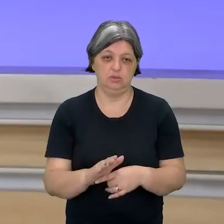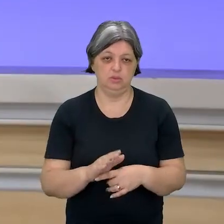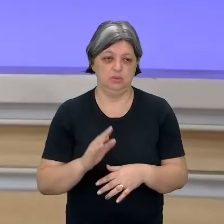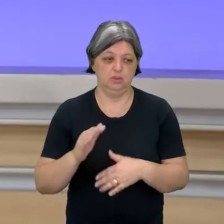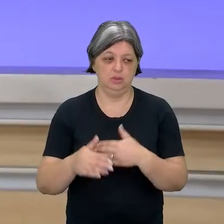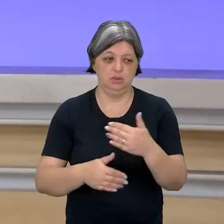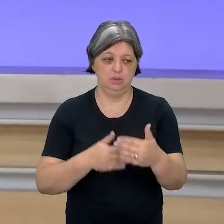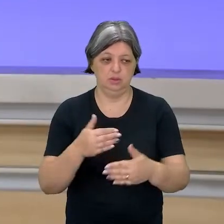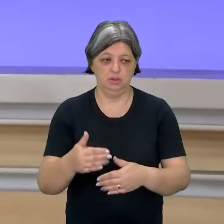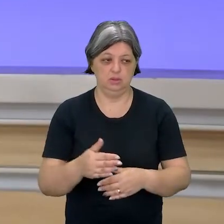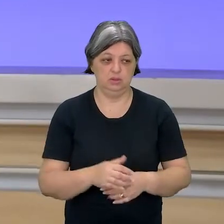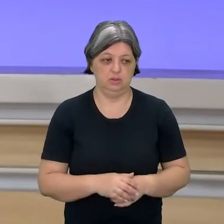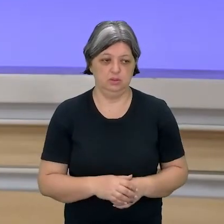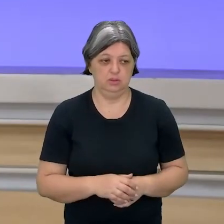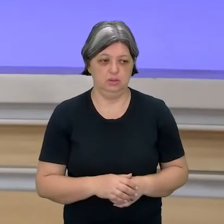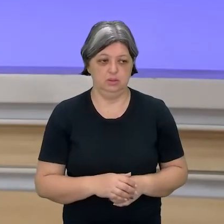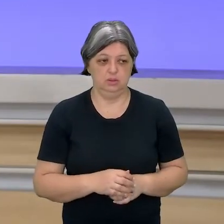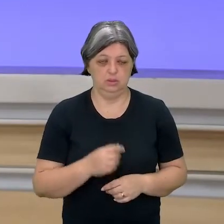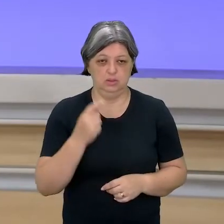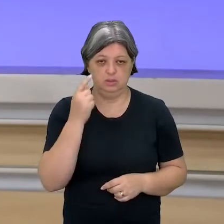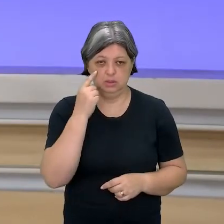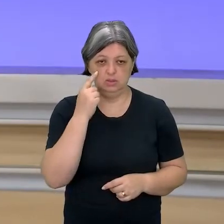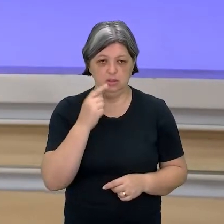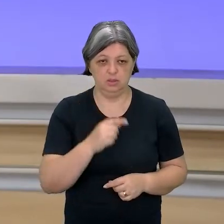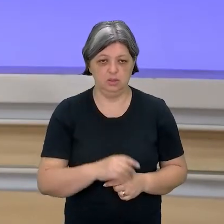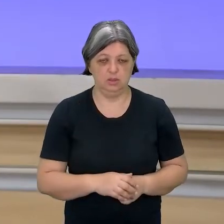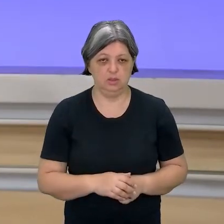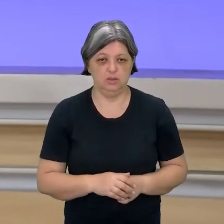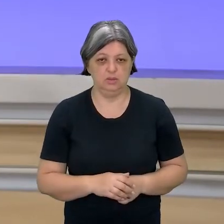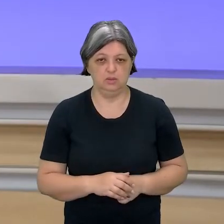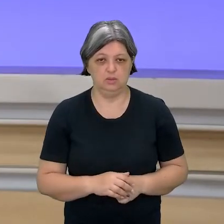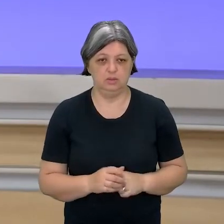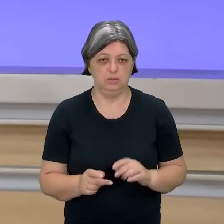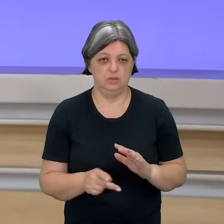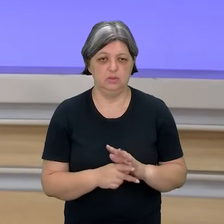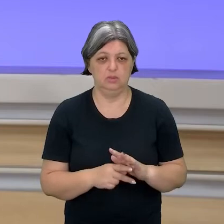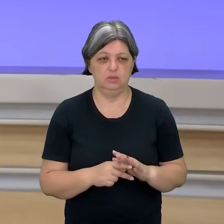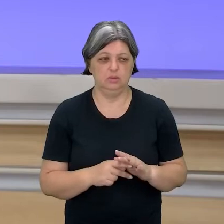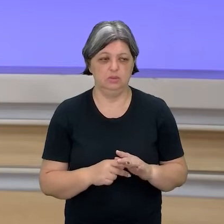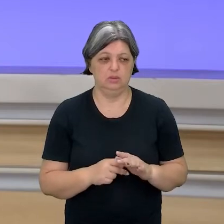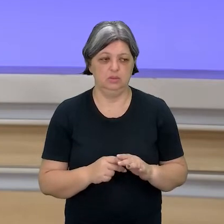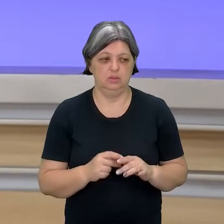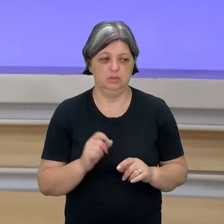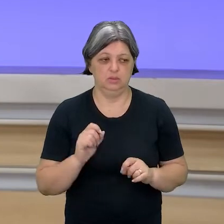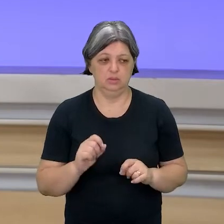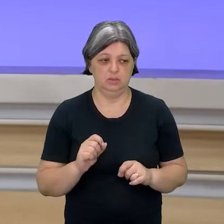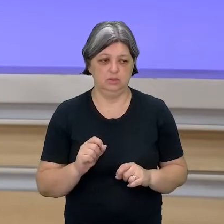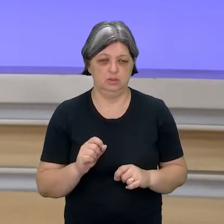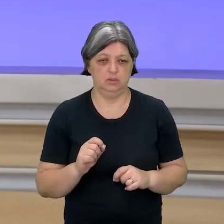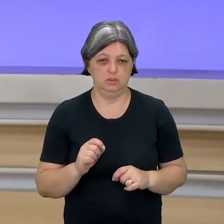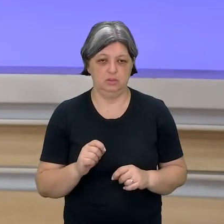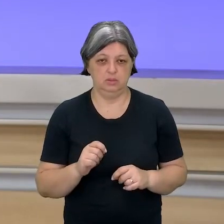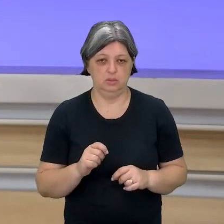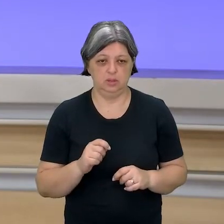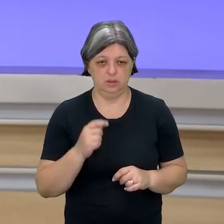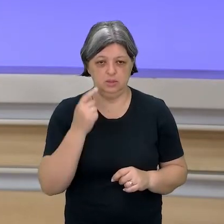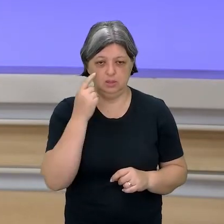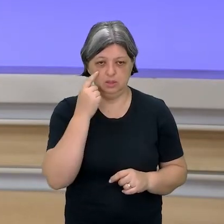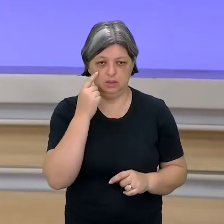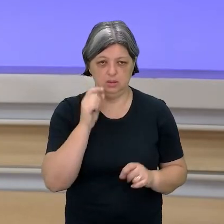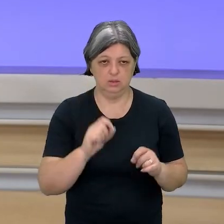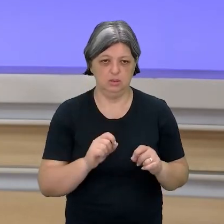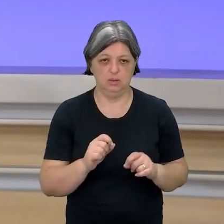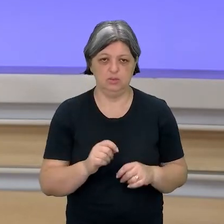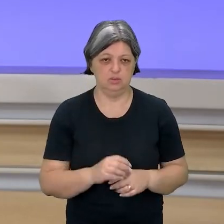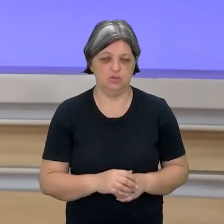processo de poluição, um processo de degradação que é muito alto, né? E por isso inviabiliza